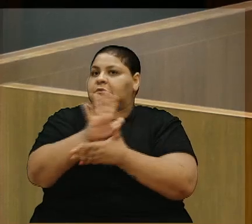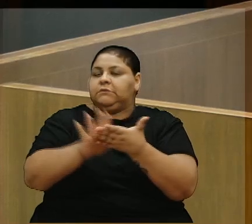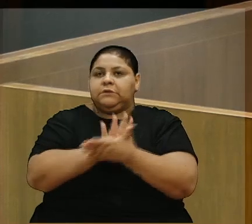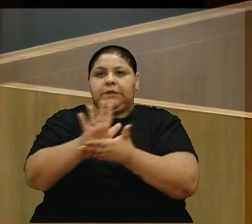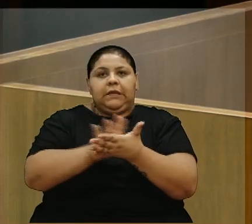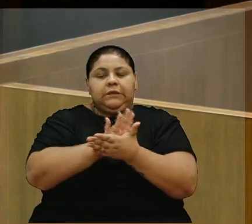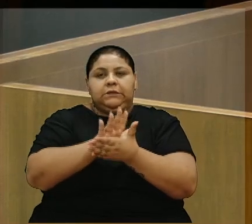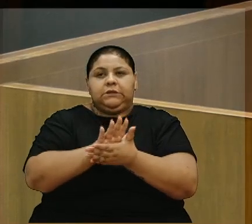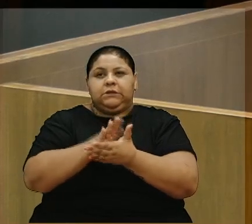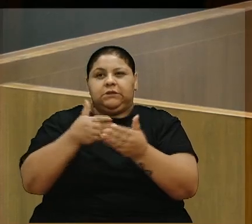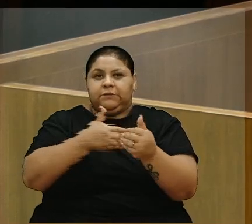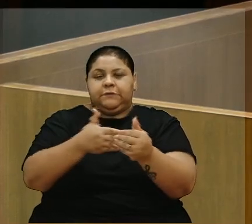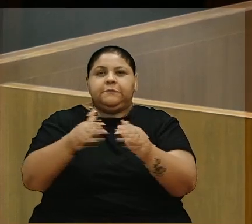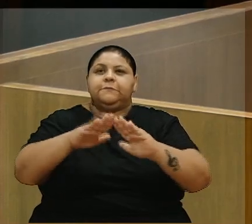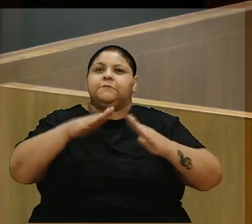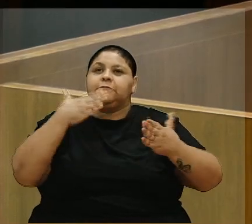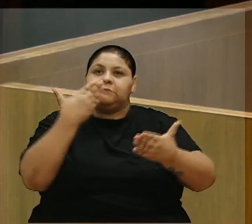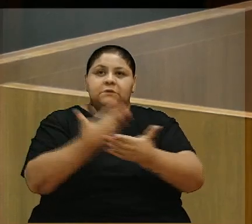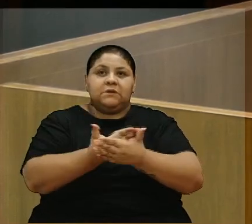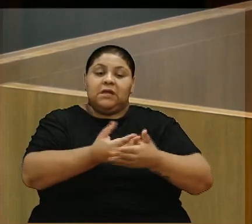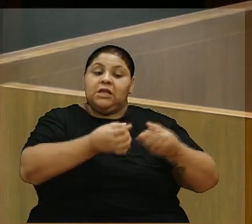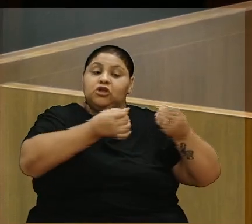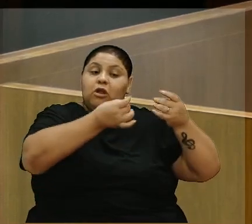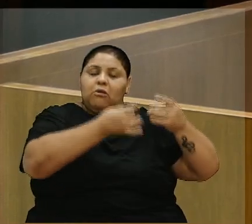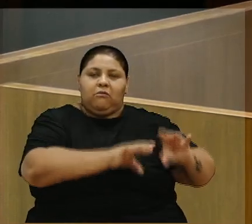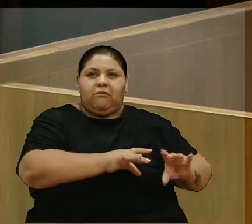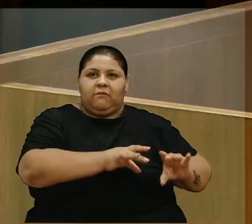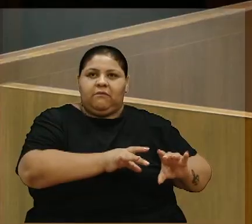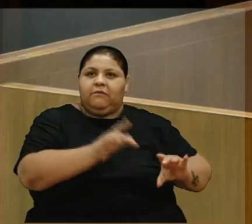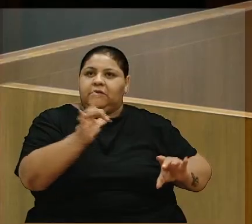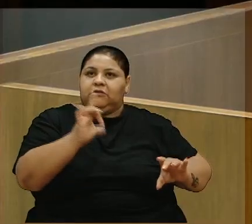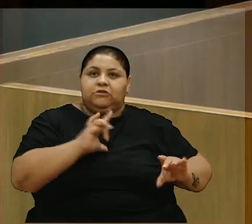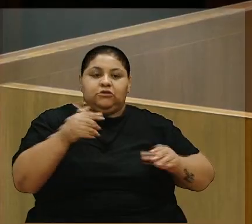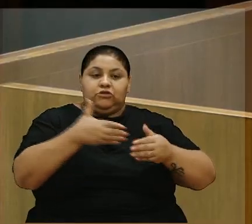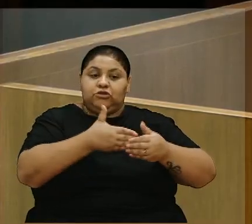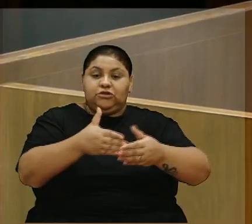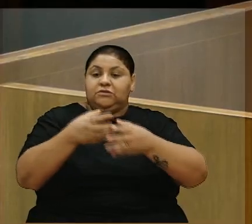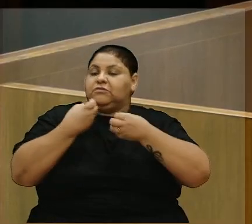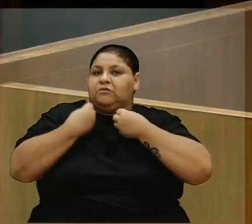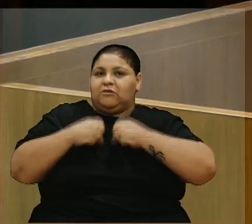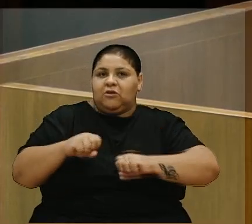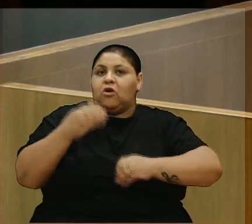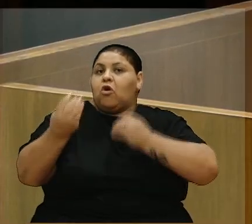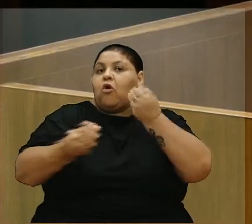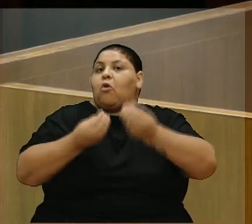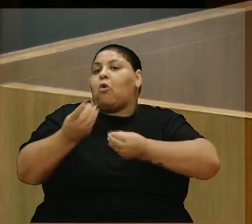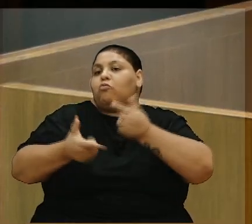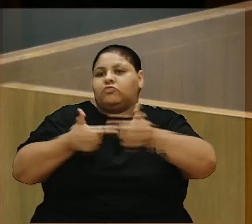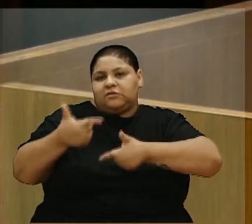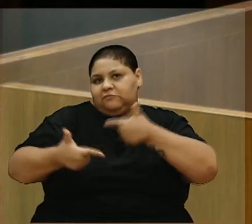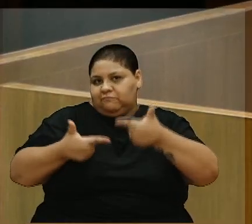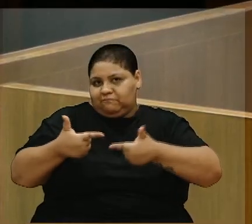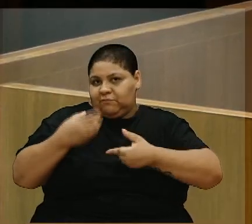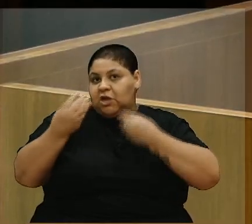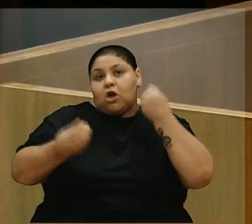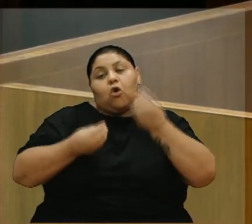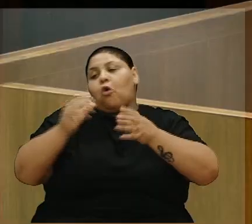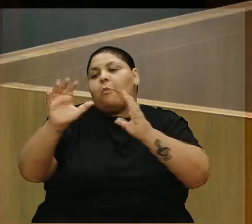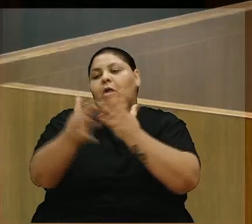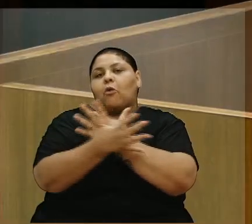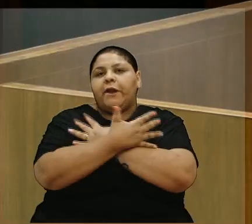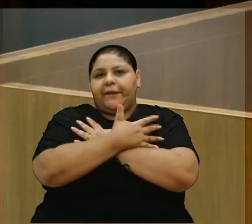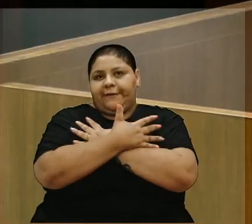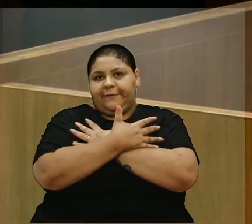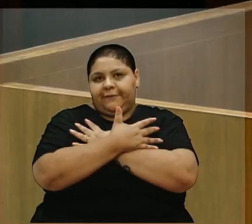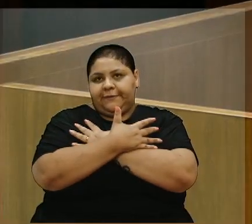assessoria. As escolas estão abandonadas, não tem orientação da secretaria como se trabalhar, como acolher.